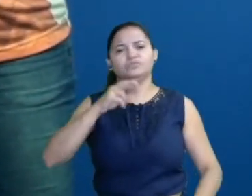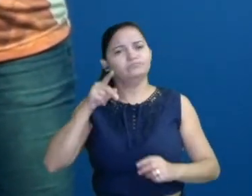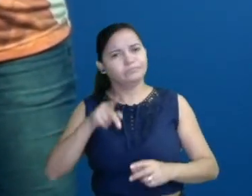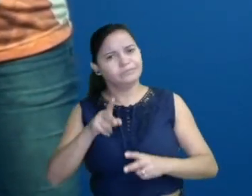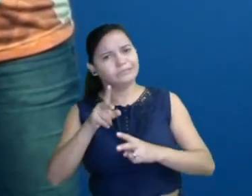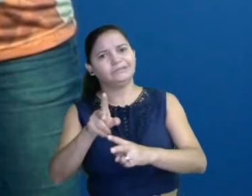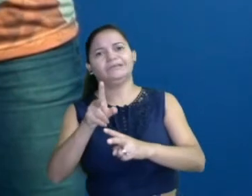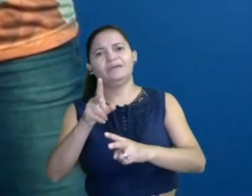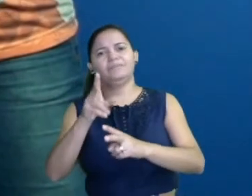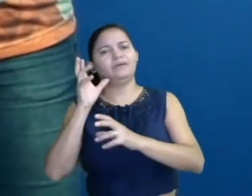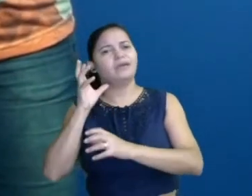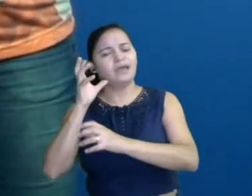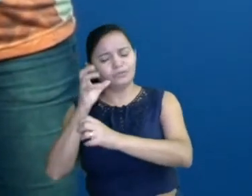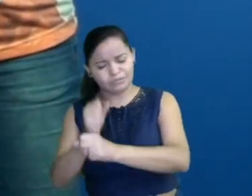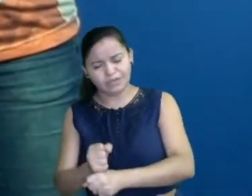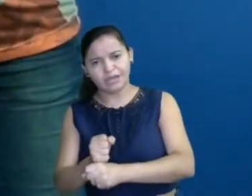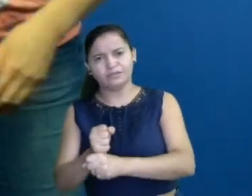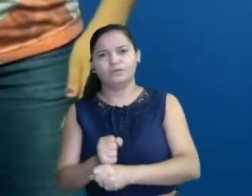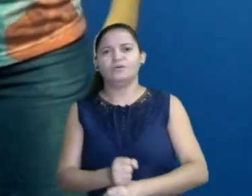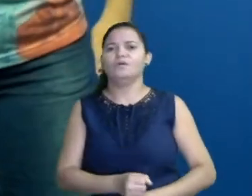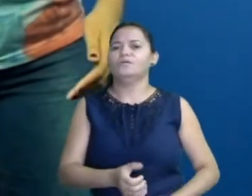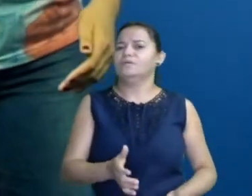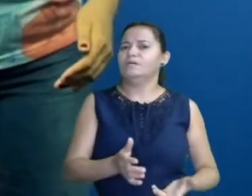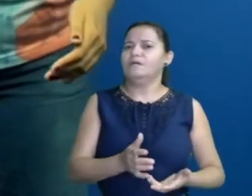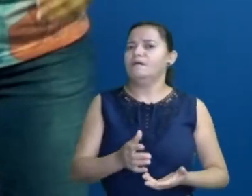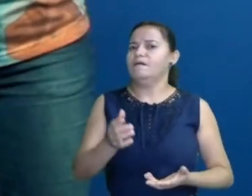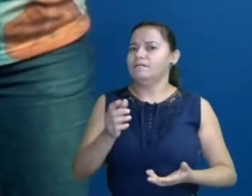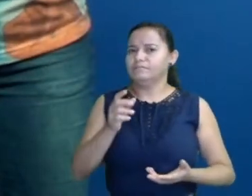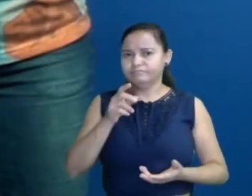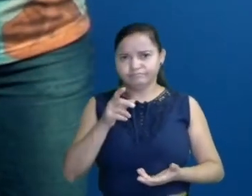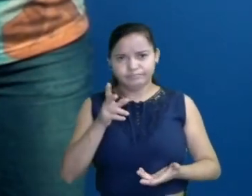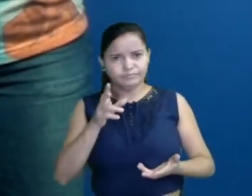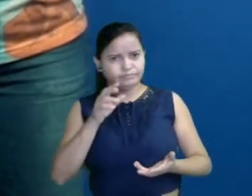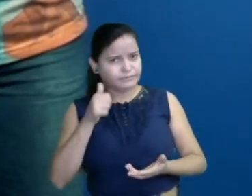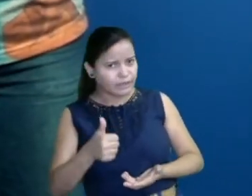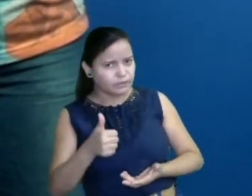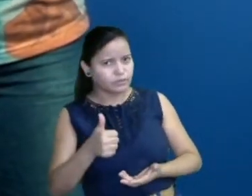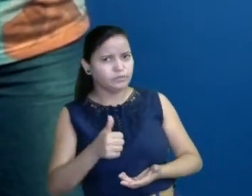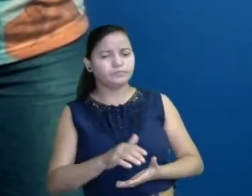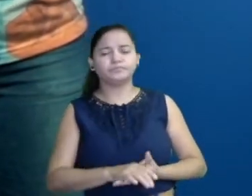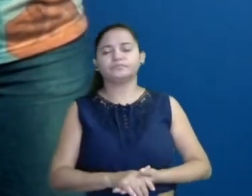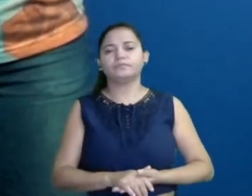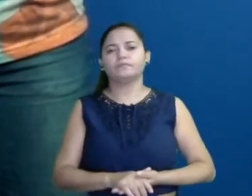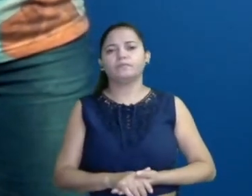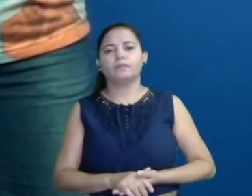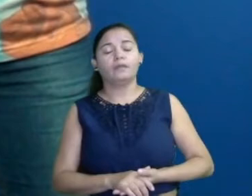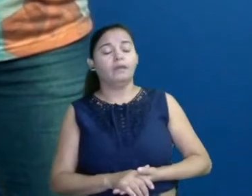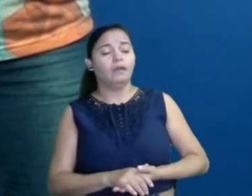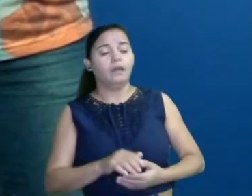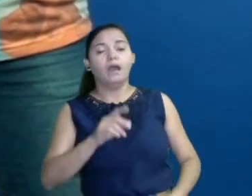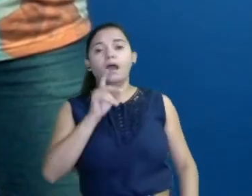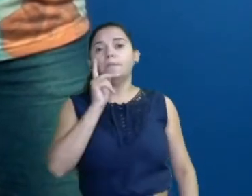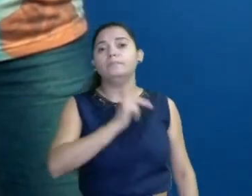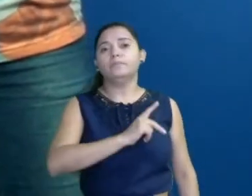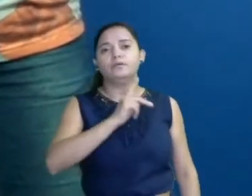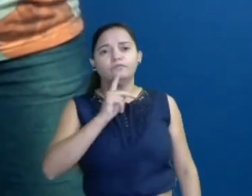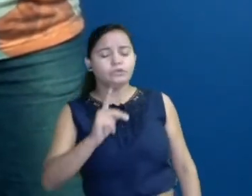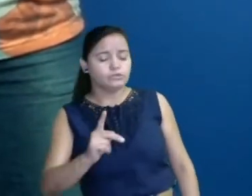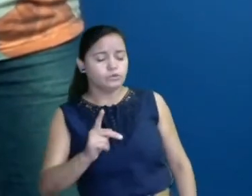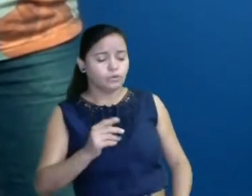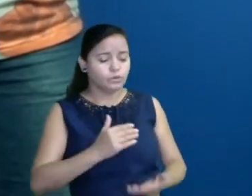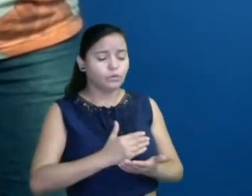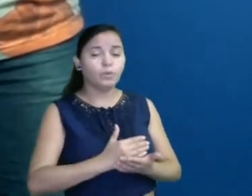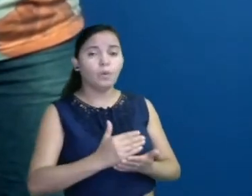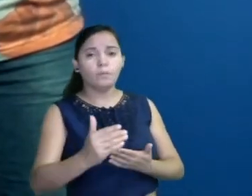lá no resultado vou multiplicar também por esse mesmo valor Beleza então a professora mas aí lá no início